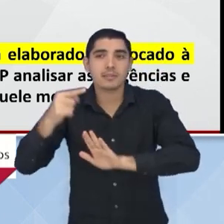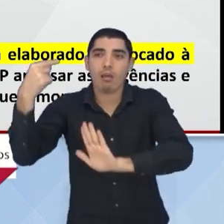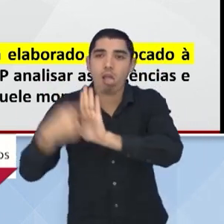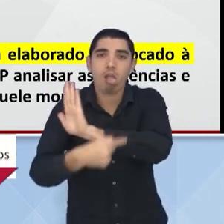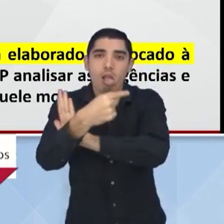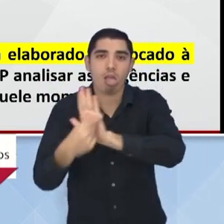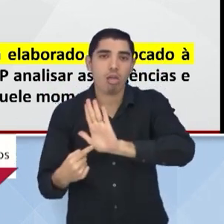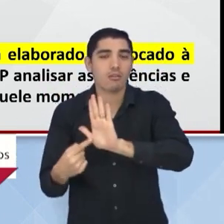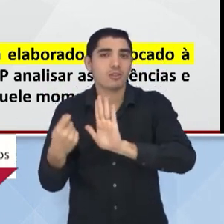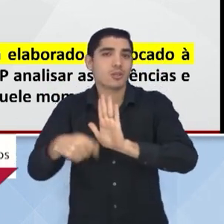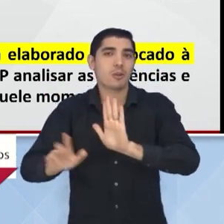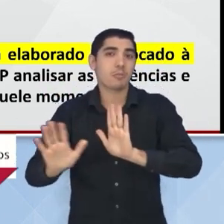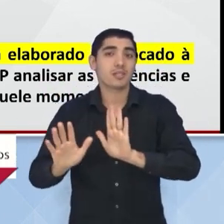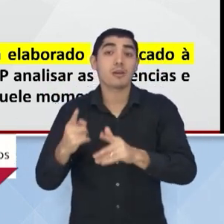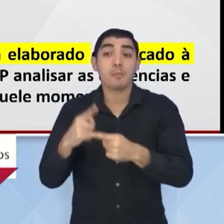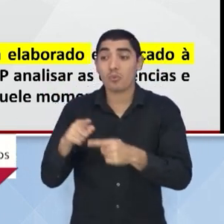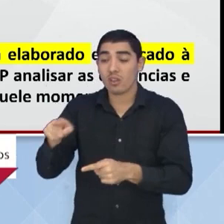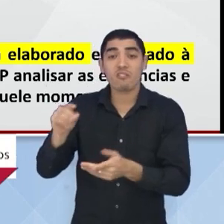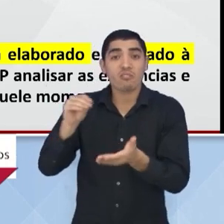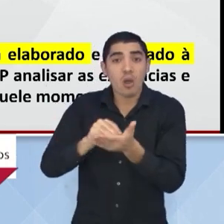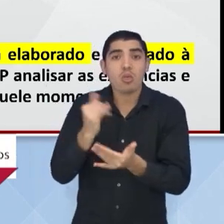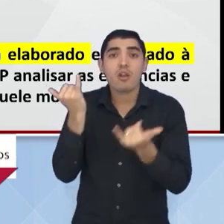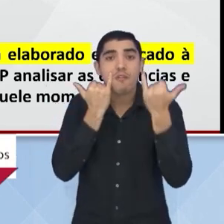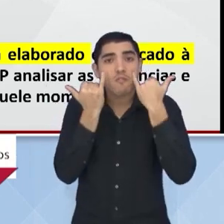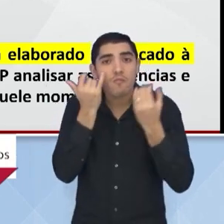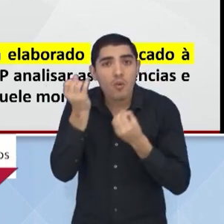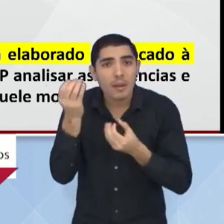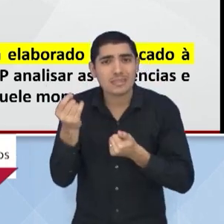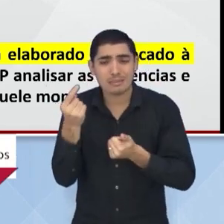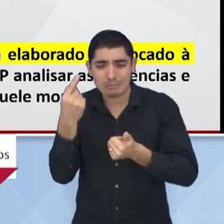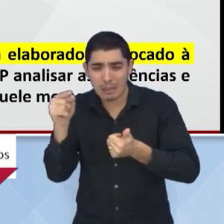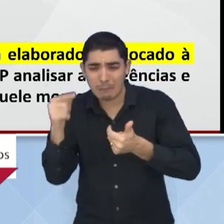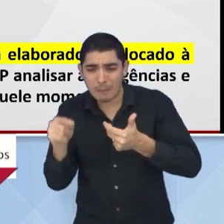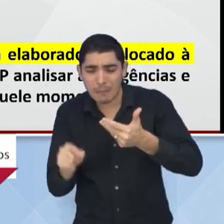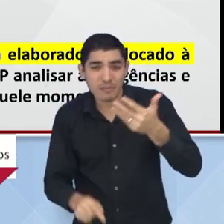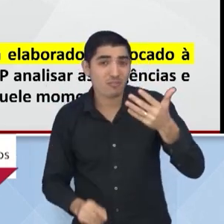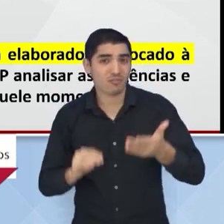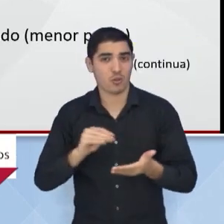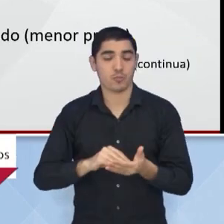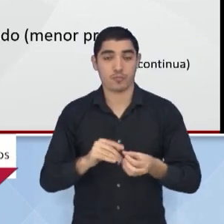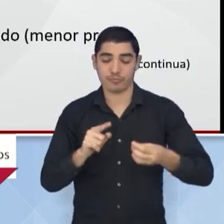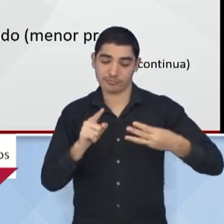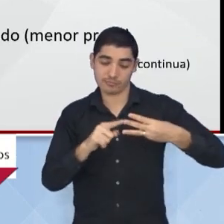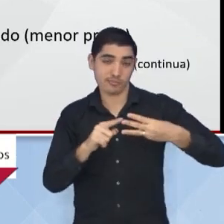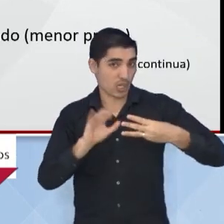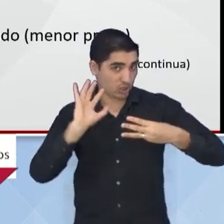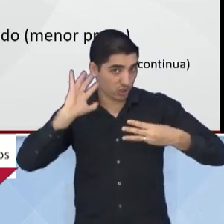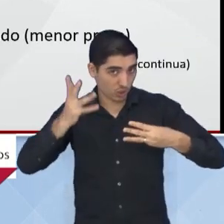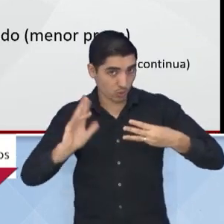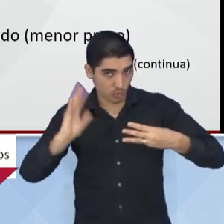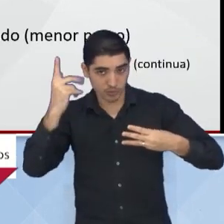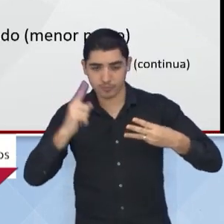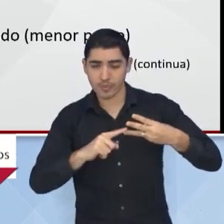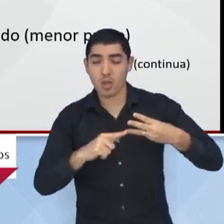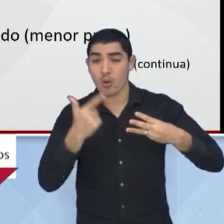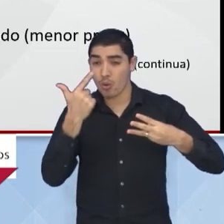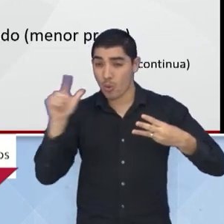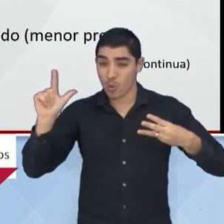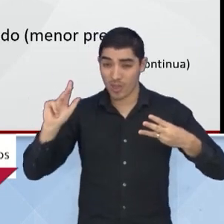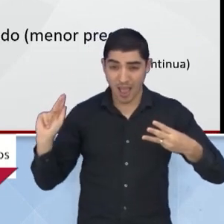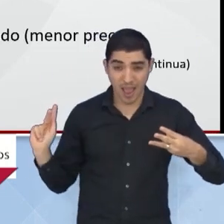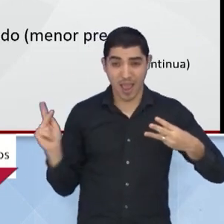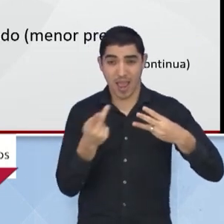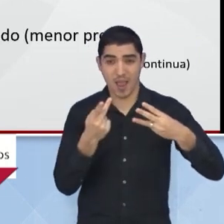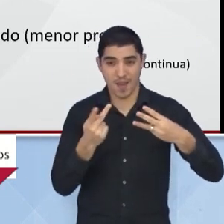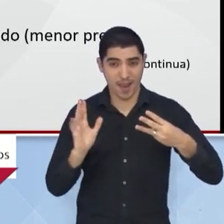atrapalhar a licitação né e por último aqui um último caso de estudo técnico preliminar que a